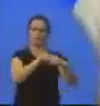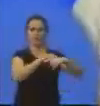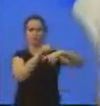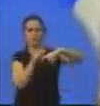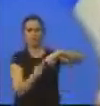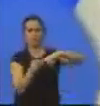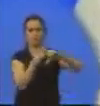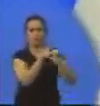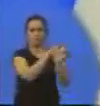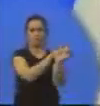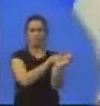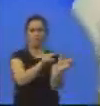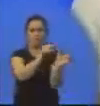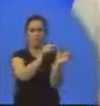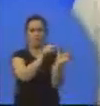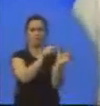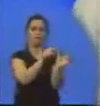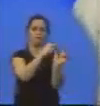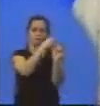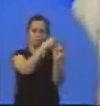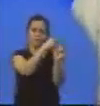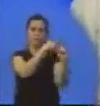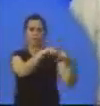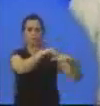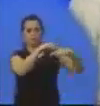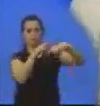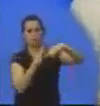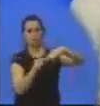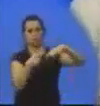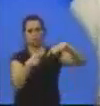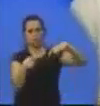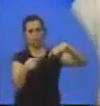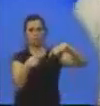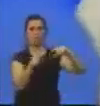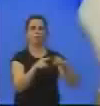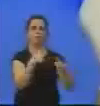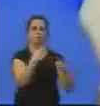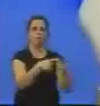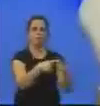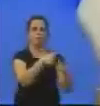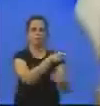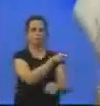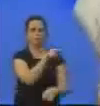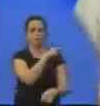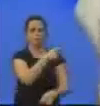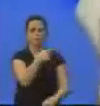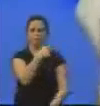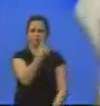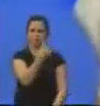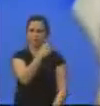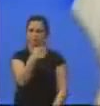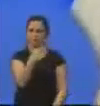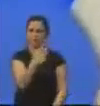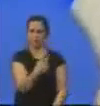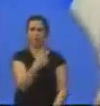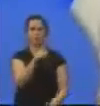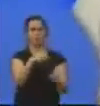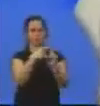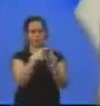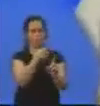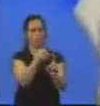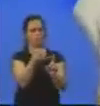concavidade para cima, e a concavidade para cima é para x de menos meio para mais infinito.